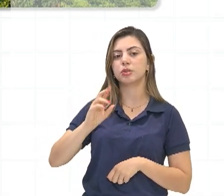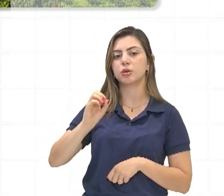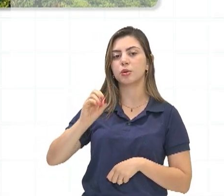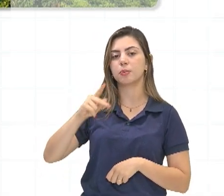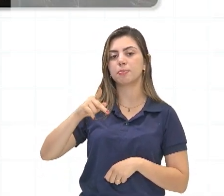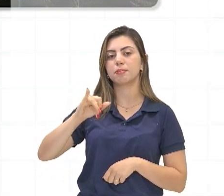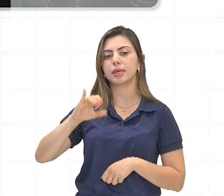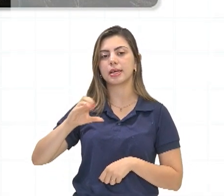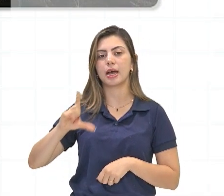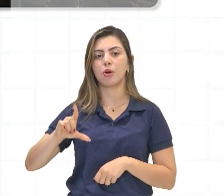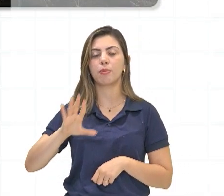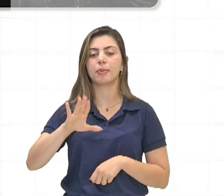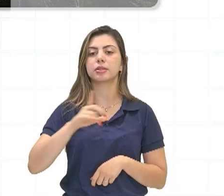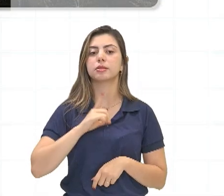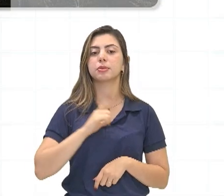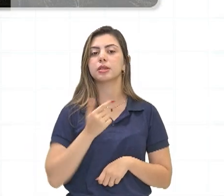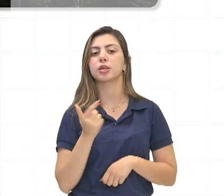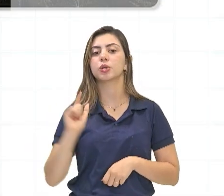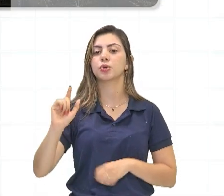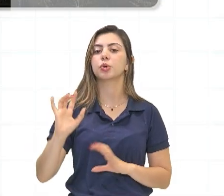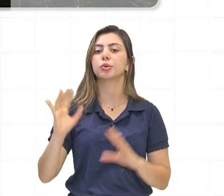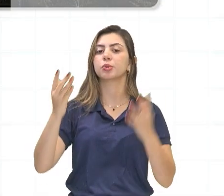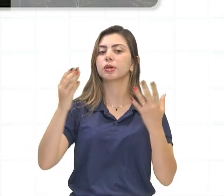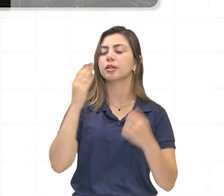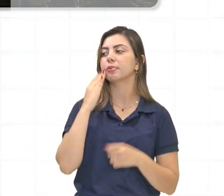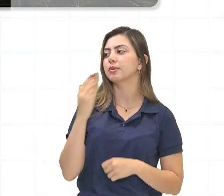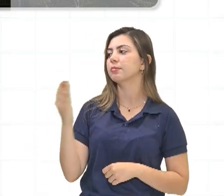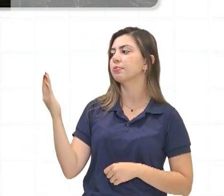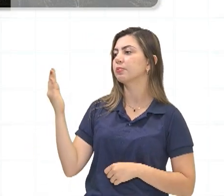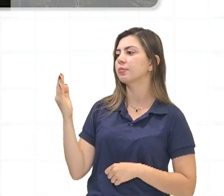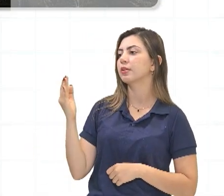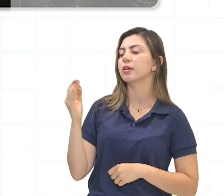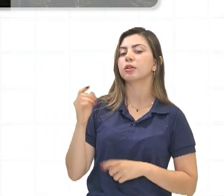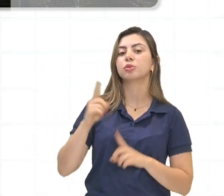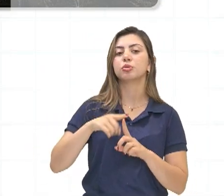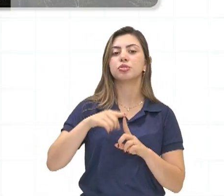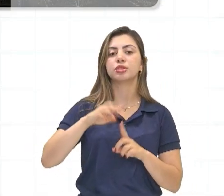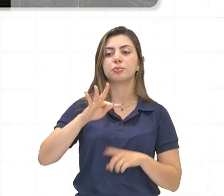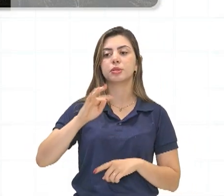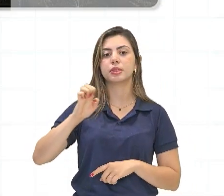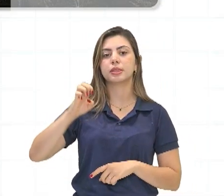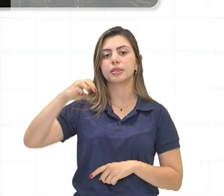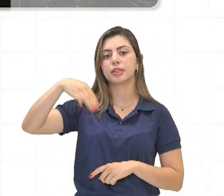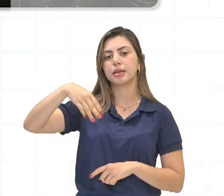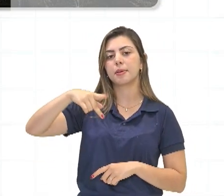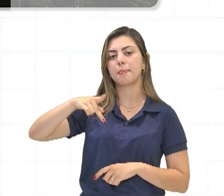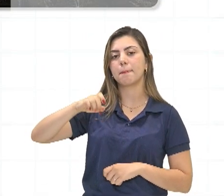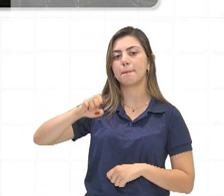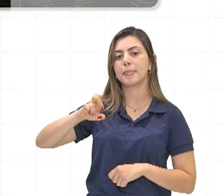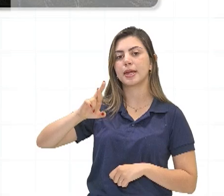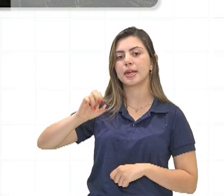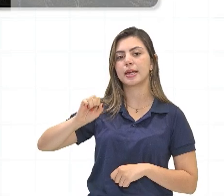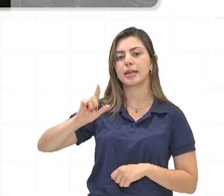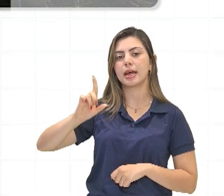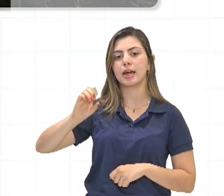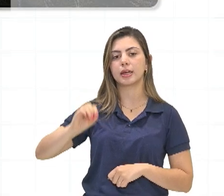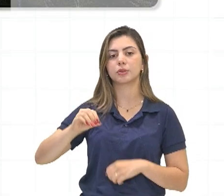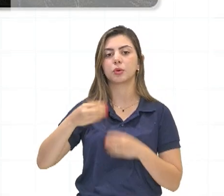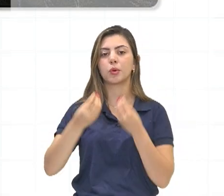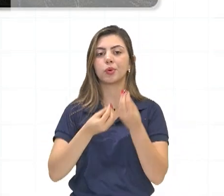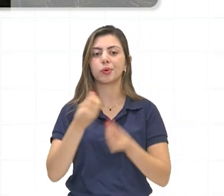um clima temperado. O clima temperado ocorre em médias latitudes, ou